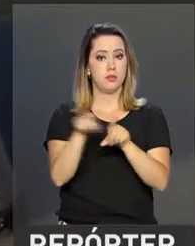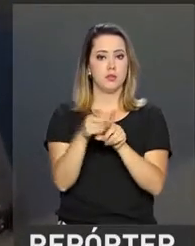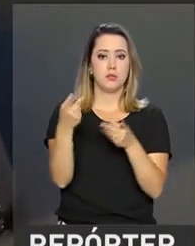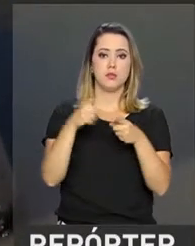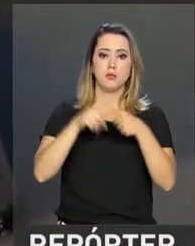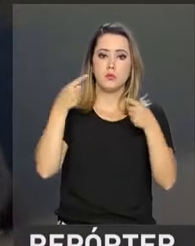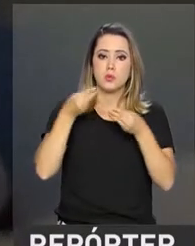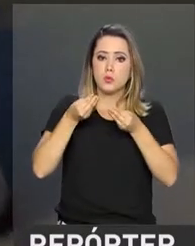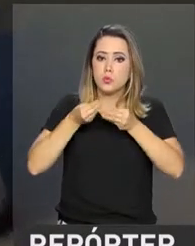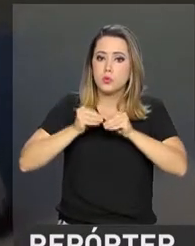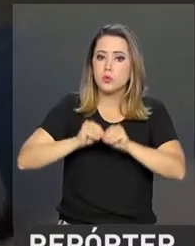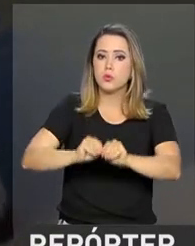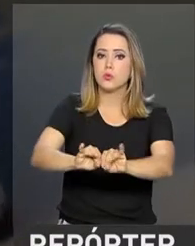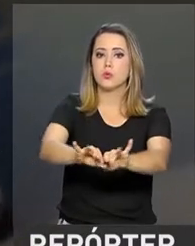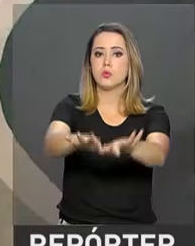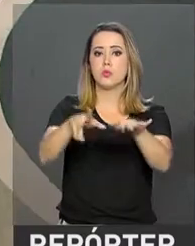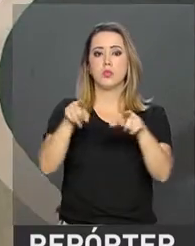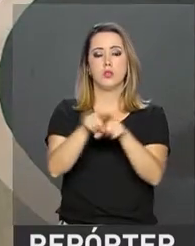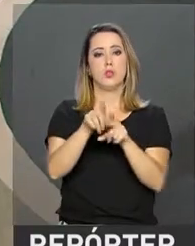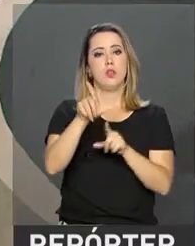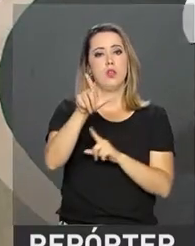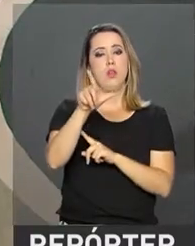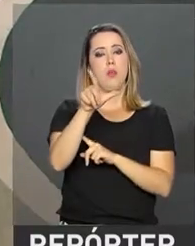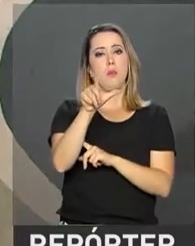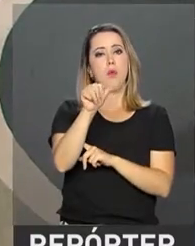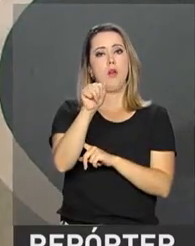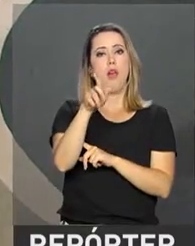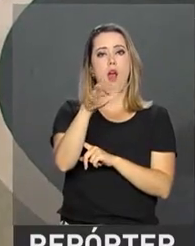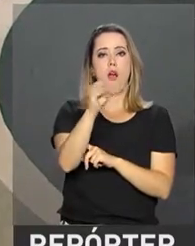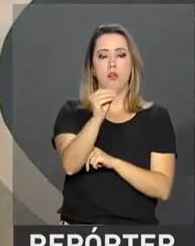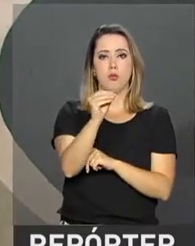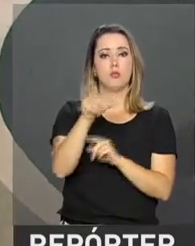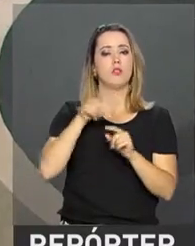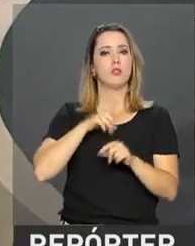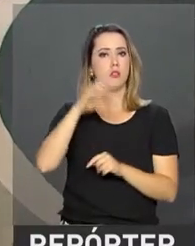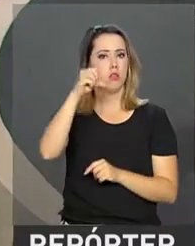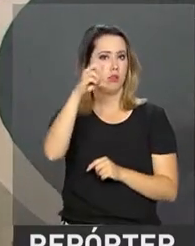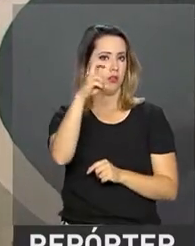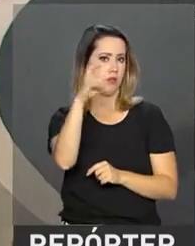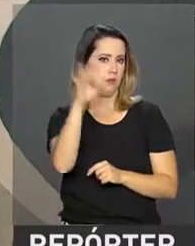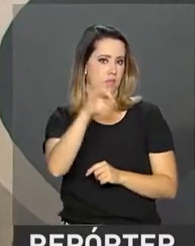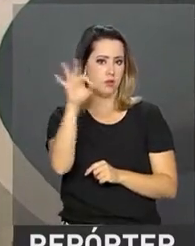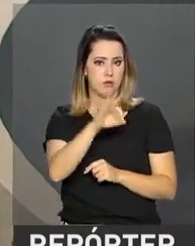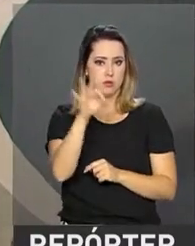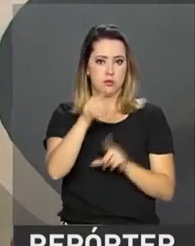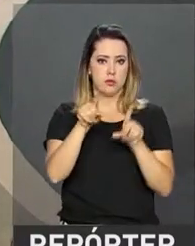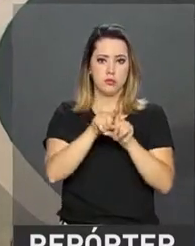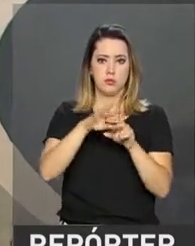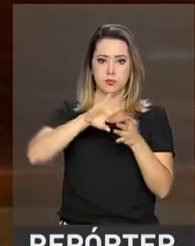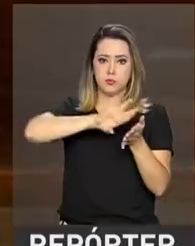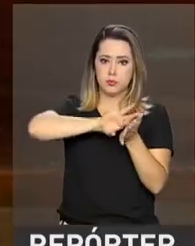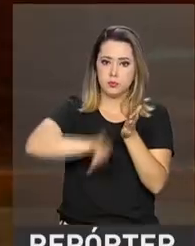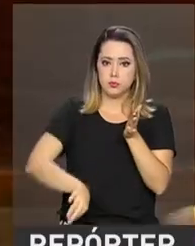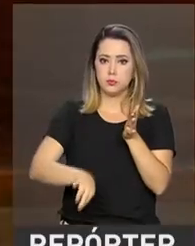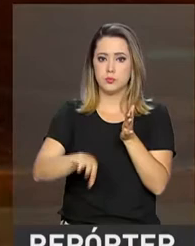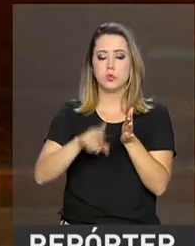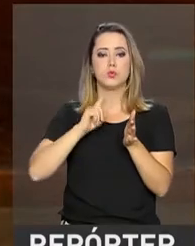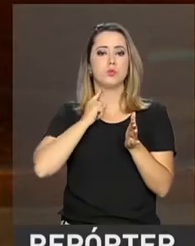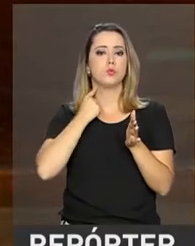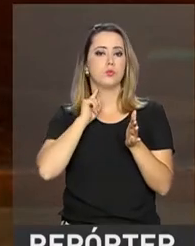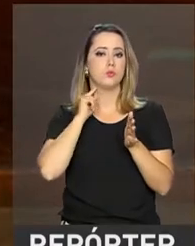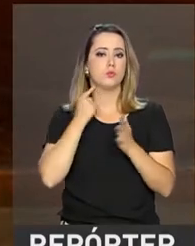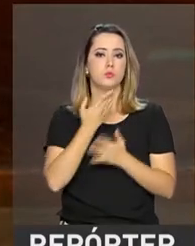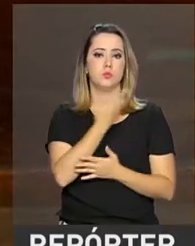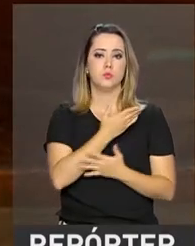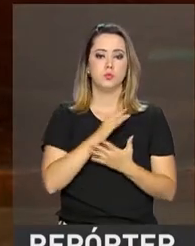despejado no Lago Paranoá, por exemplo, tem 95% da carga orgânica retirada. Nessas estações da